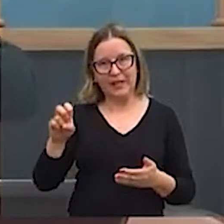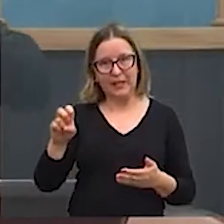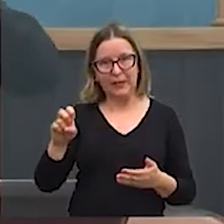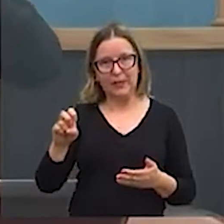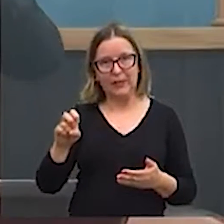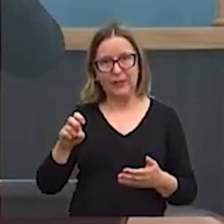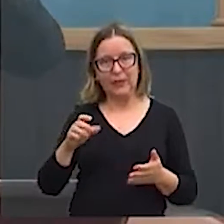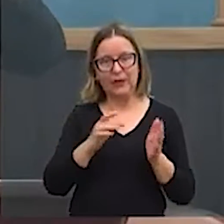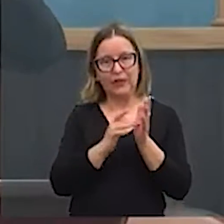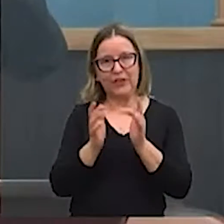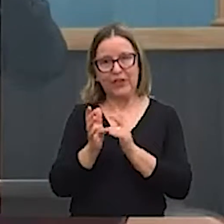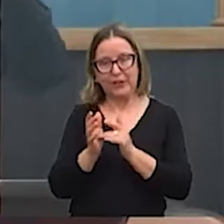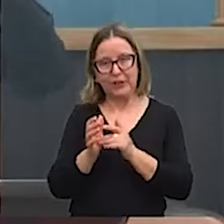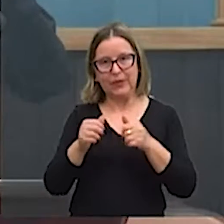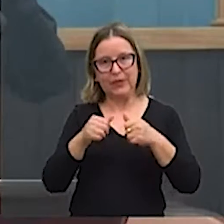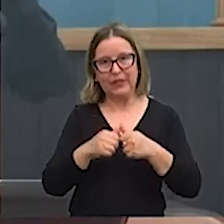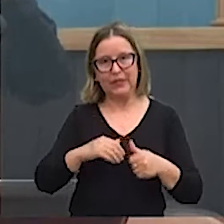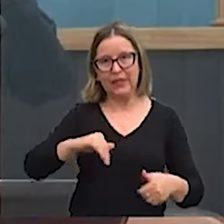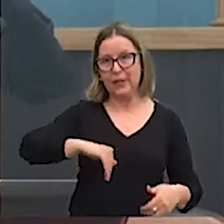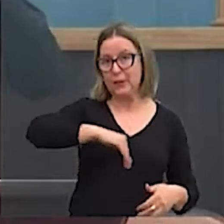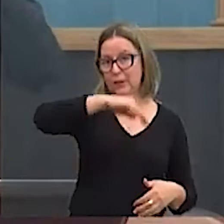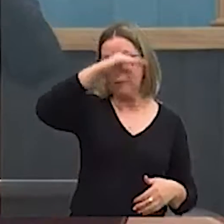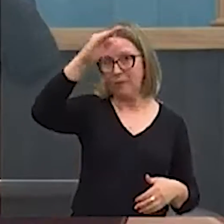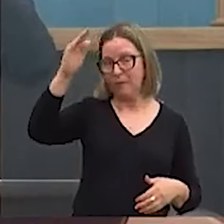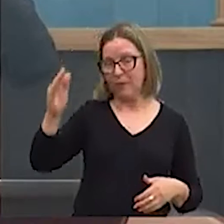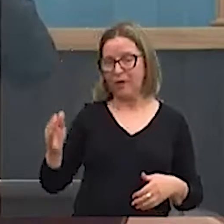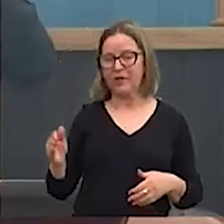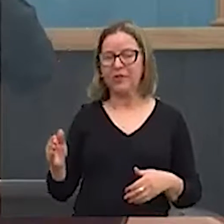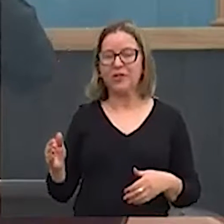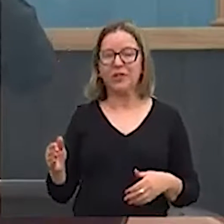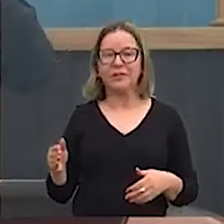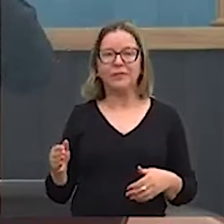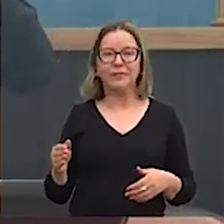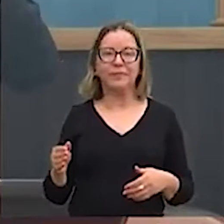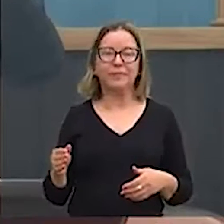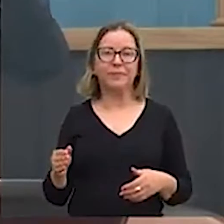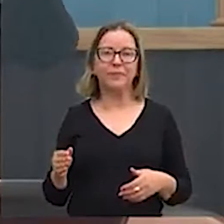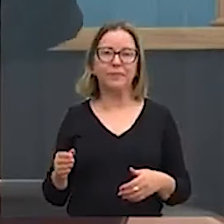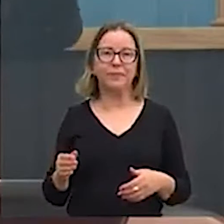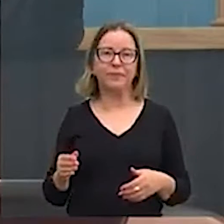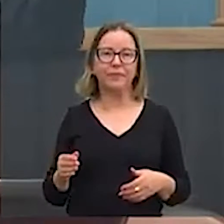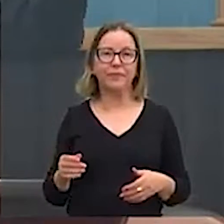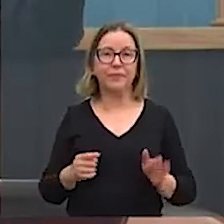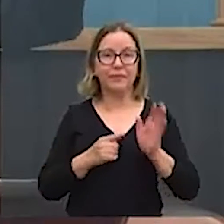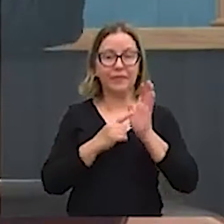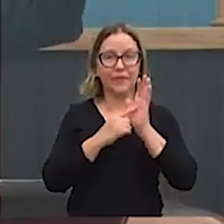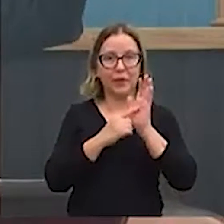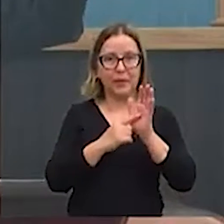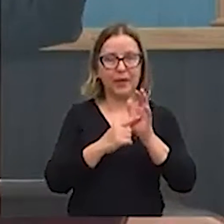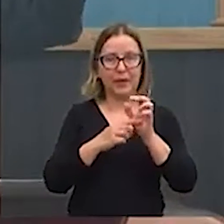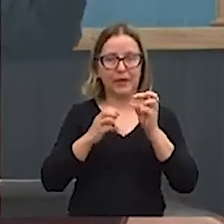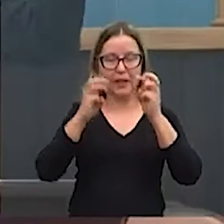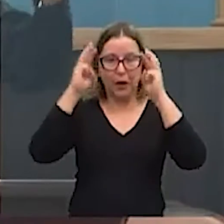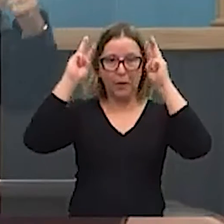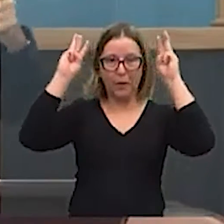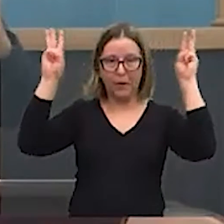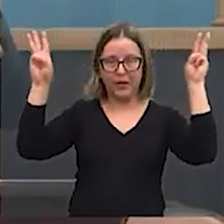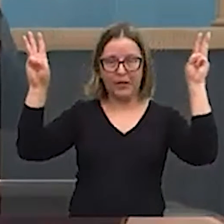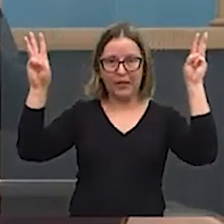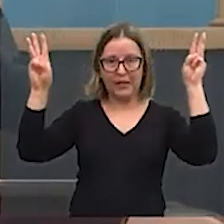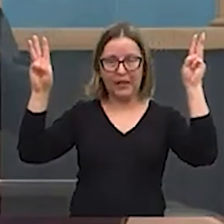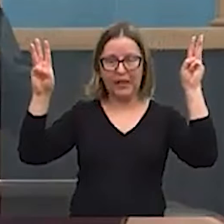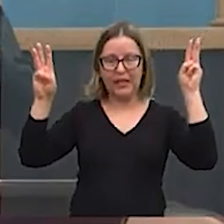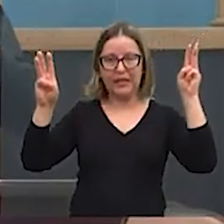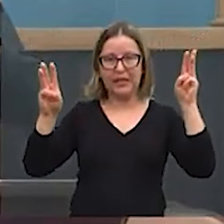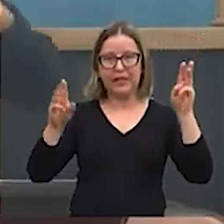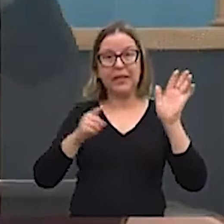monte, o monte da transfiguração, e naquele monte aparece Moisés, e